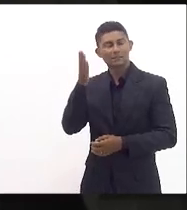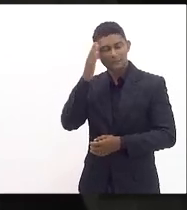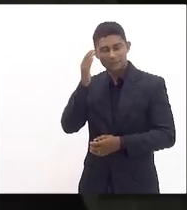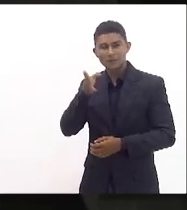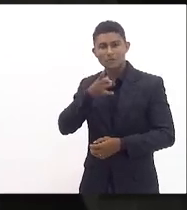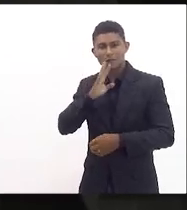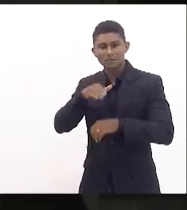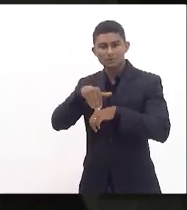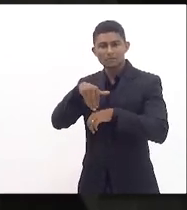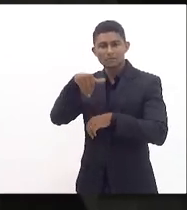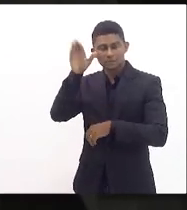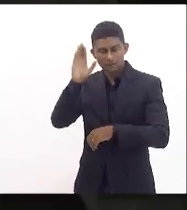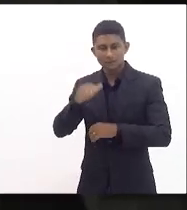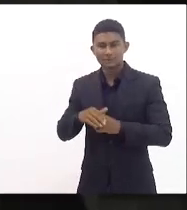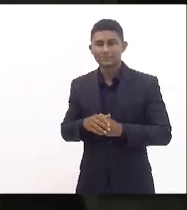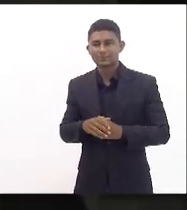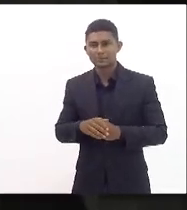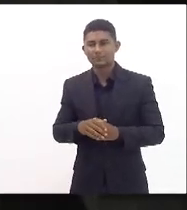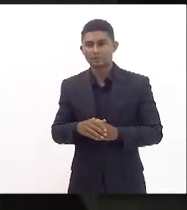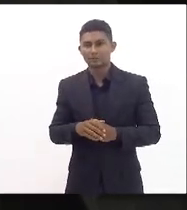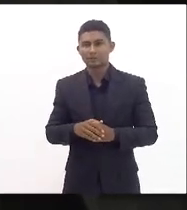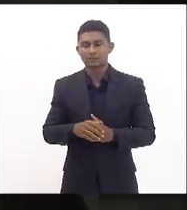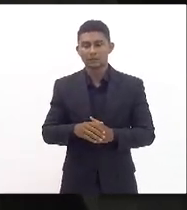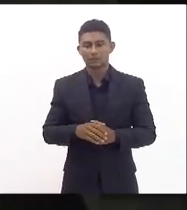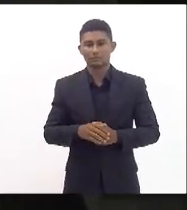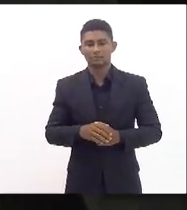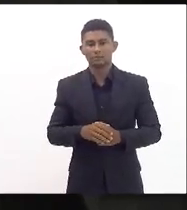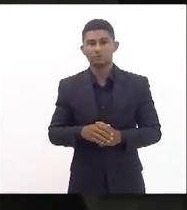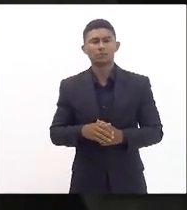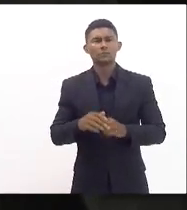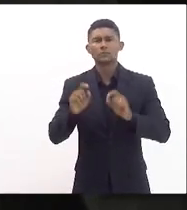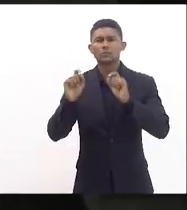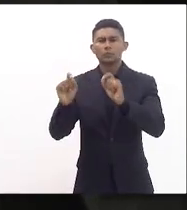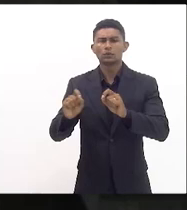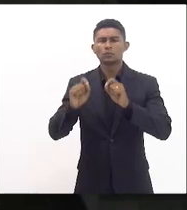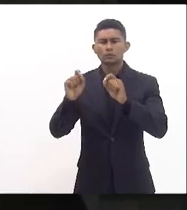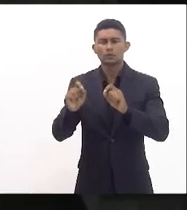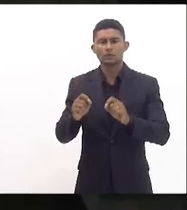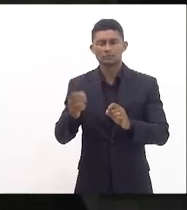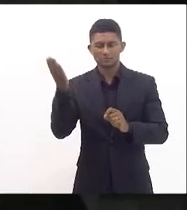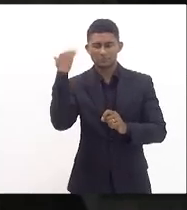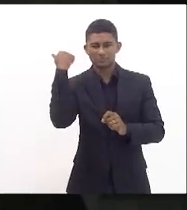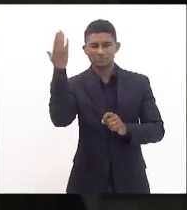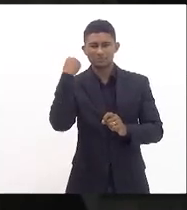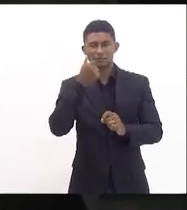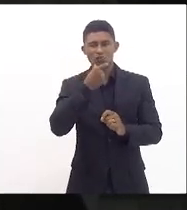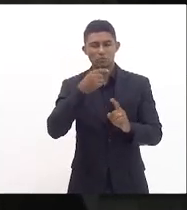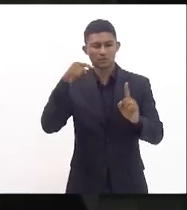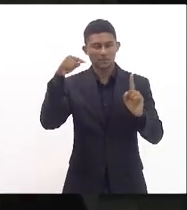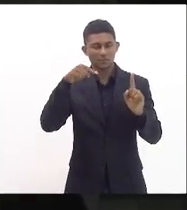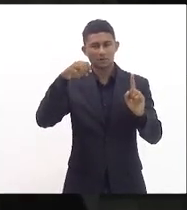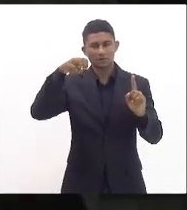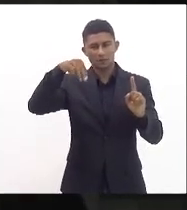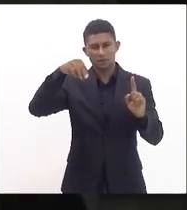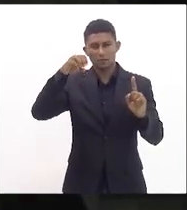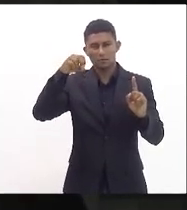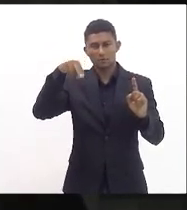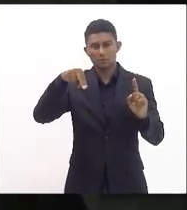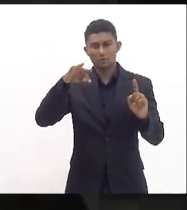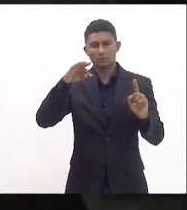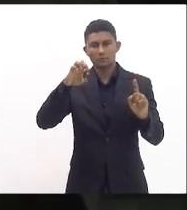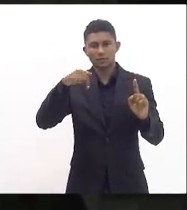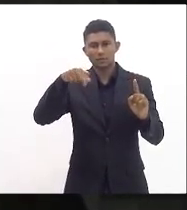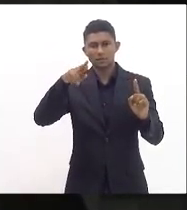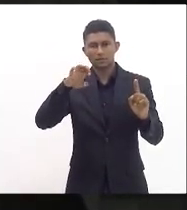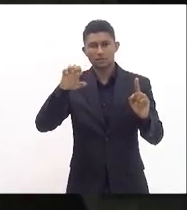dava aula, falei sobre ele, né, que foi Montesquieu quem